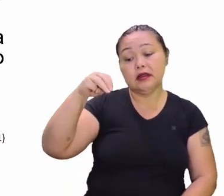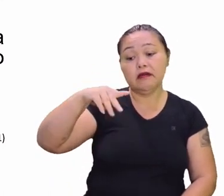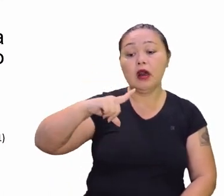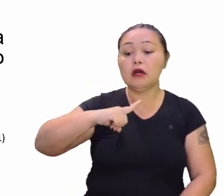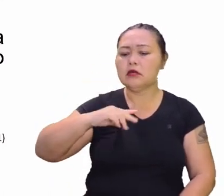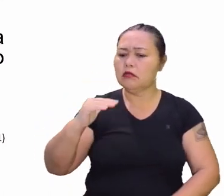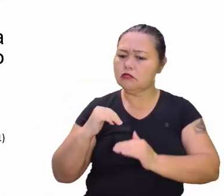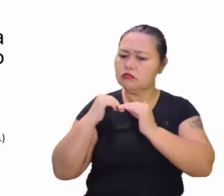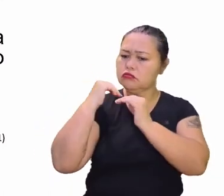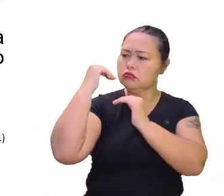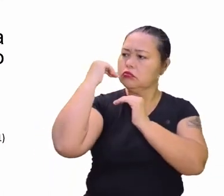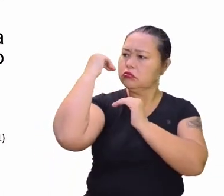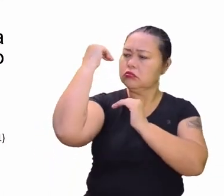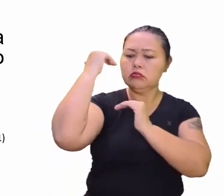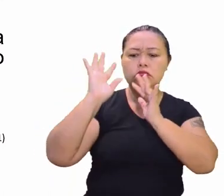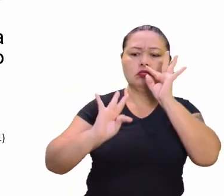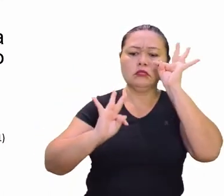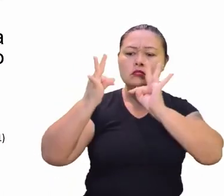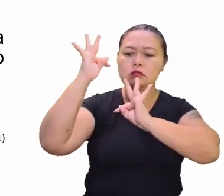tecnológico,